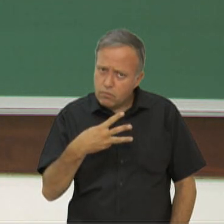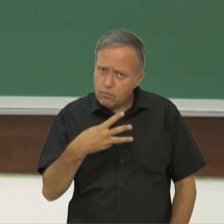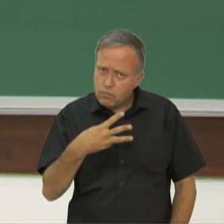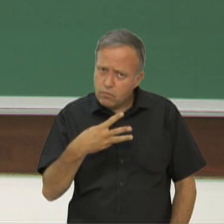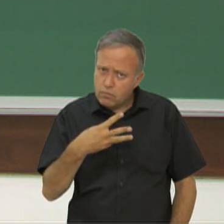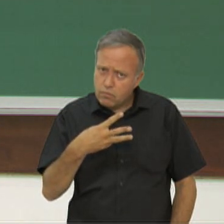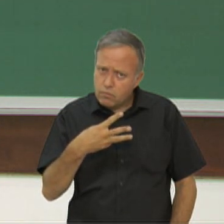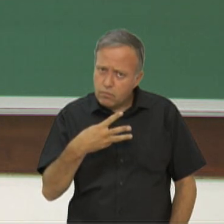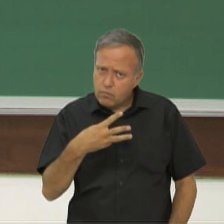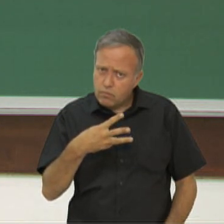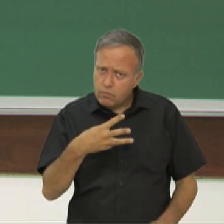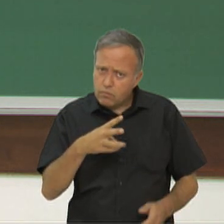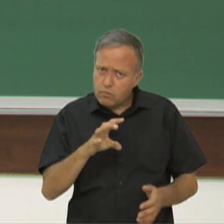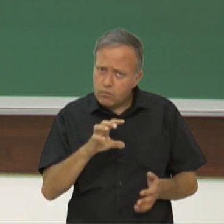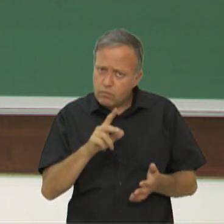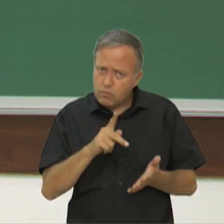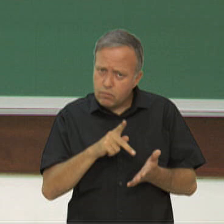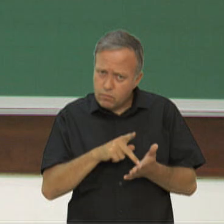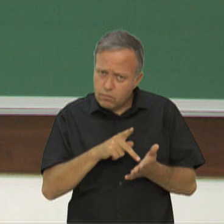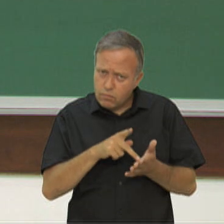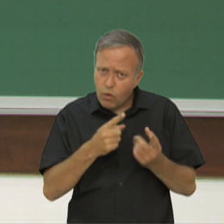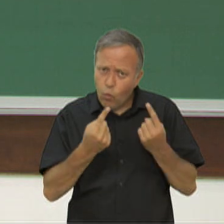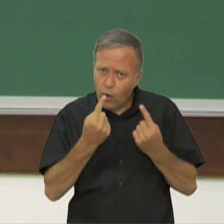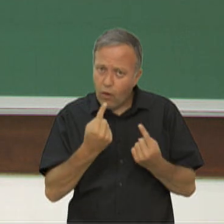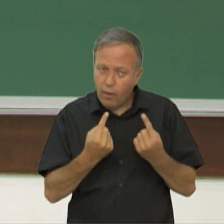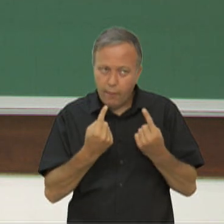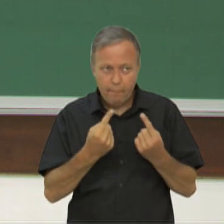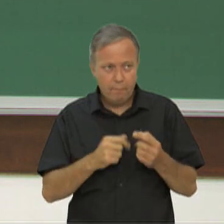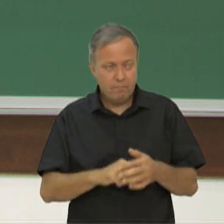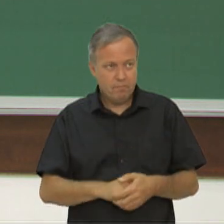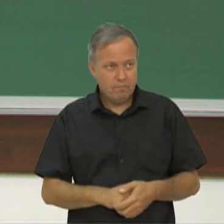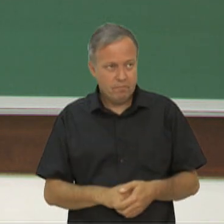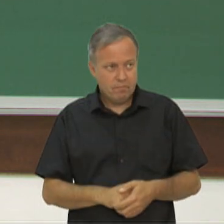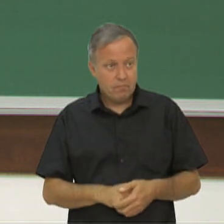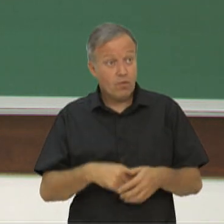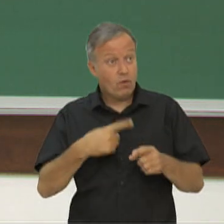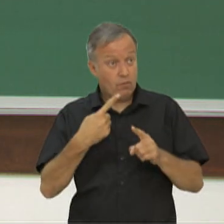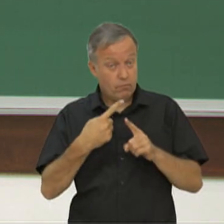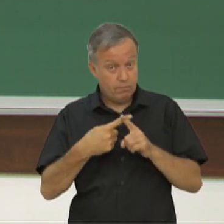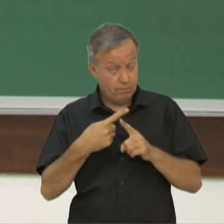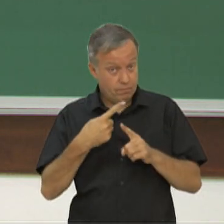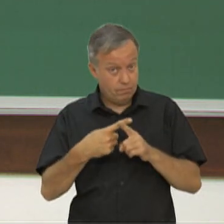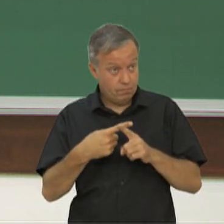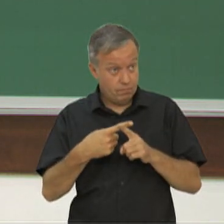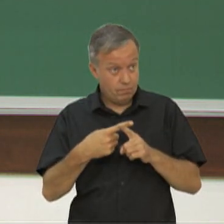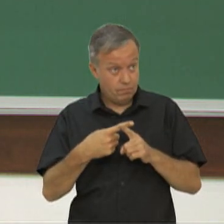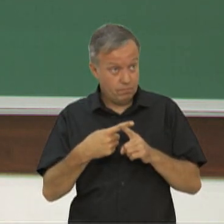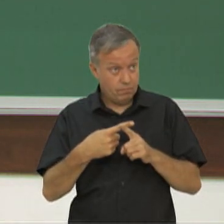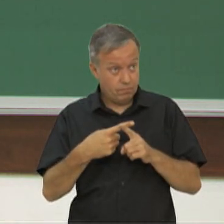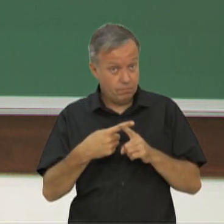Tem certeza do que vocês responderam? Vamos ver então o porquê que